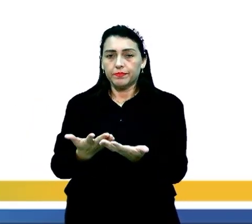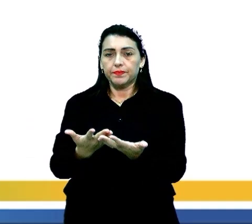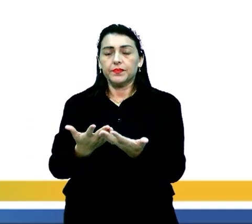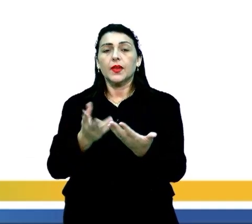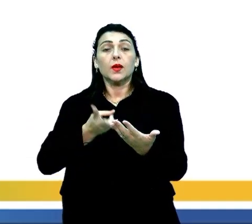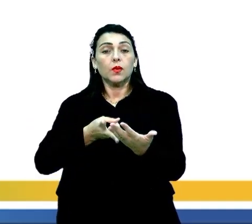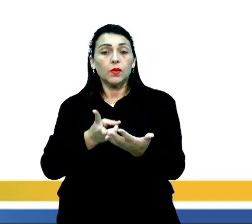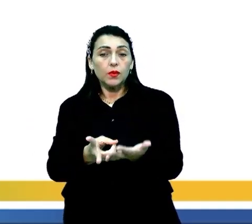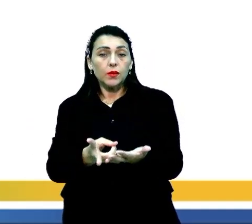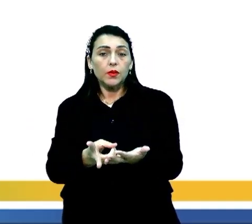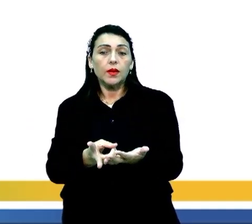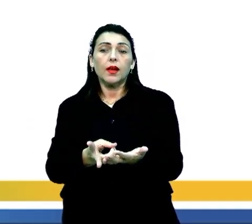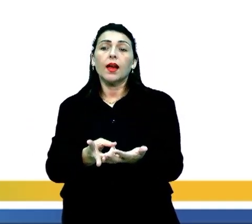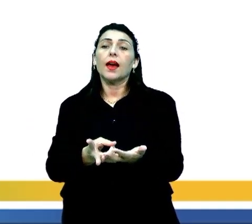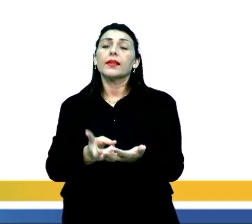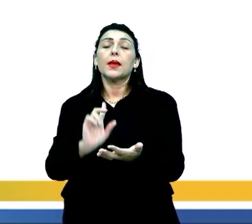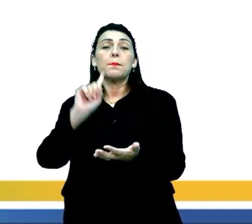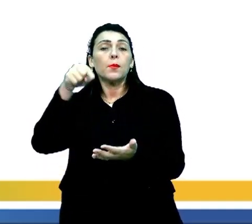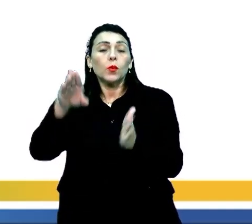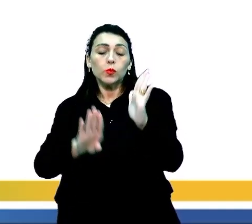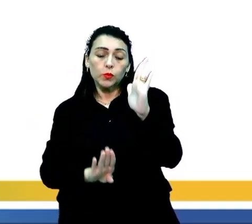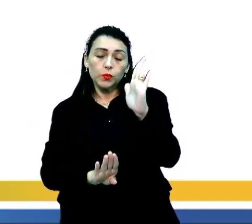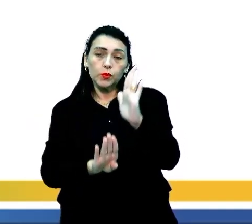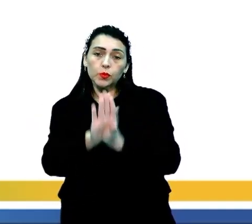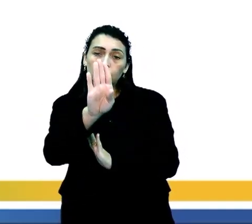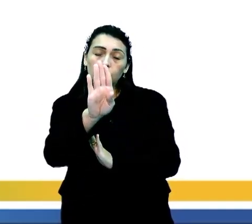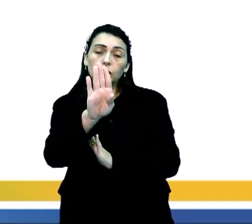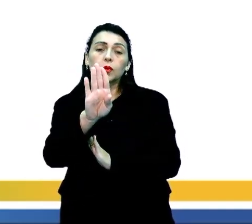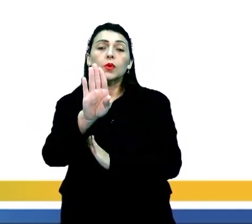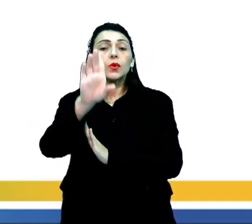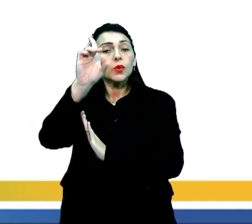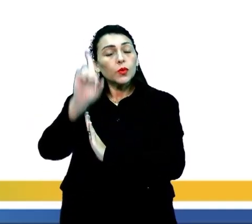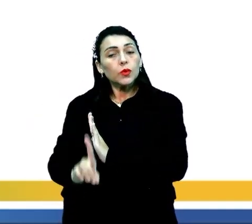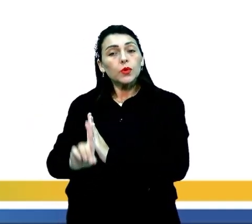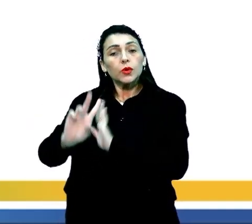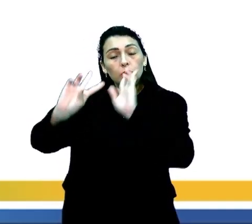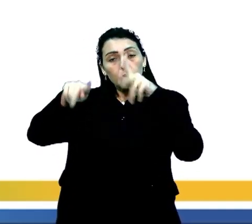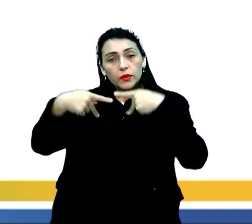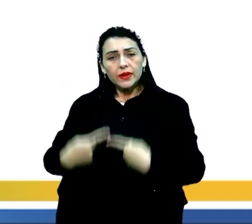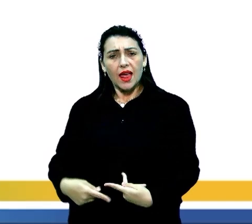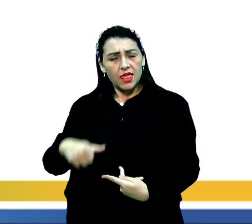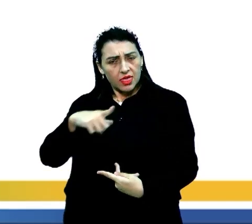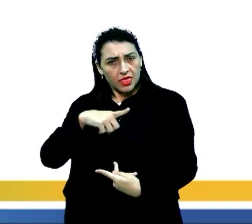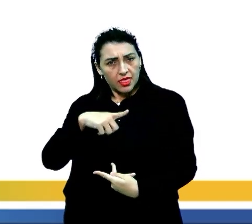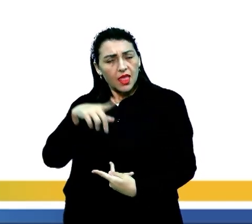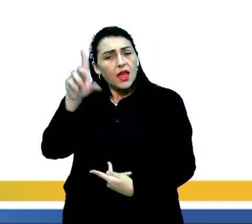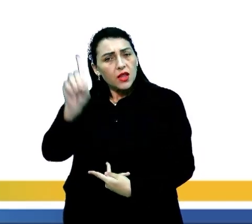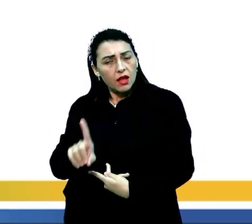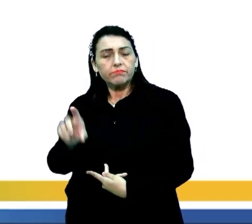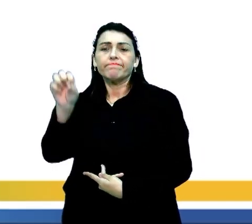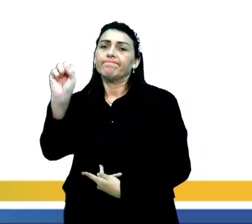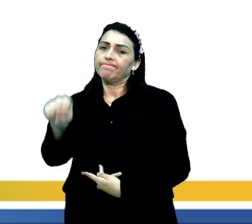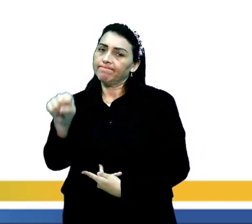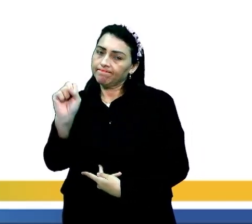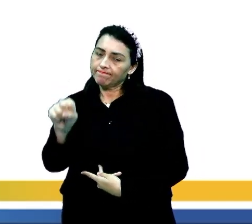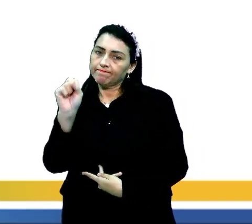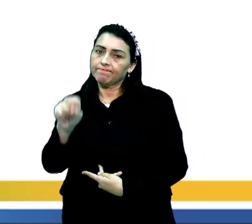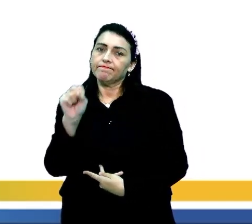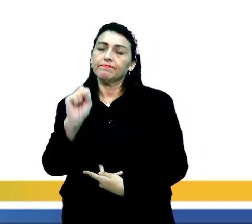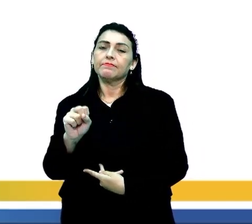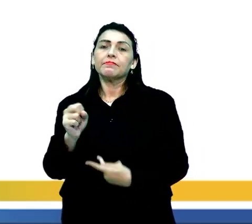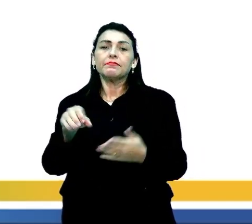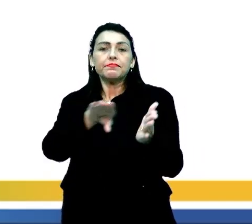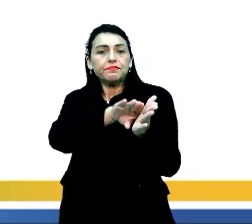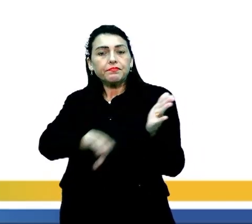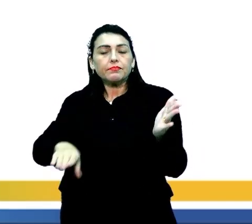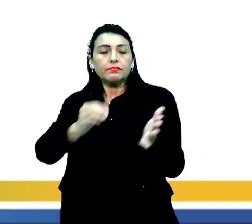ele continua, mesmo após avanços nos direitos dos cidadãos, eles têm direitos? Tem. A situação de